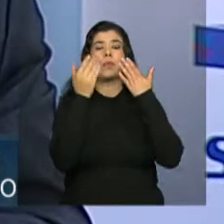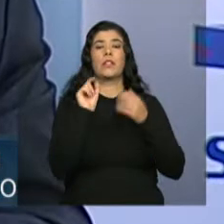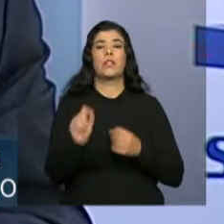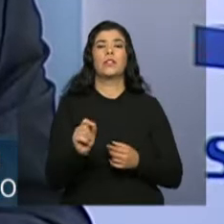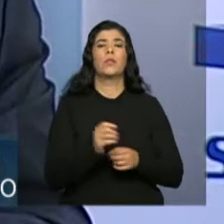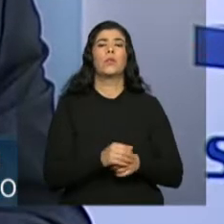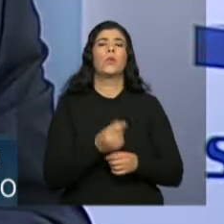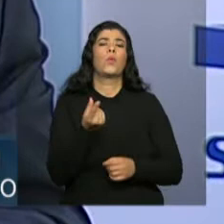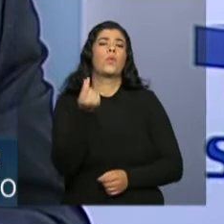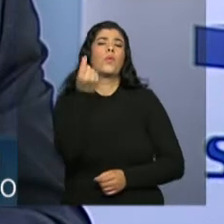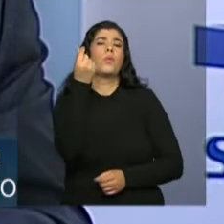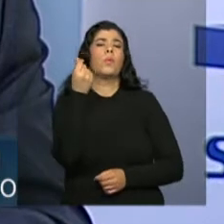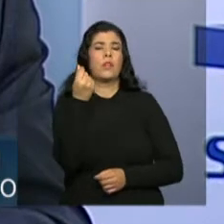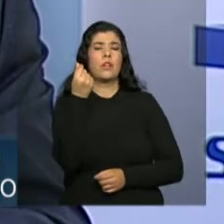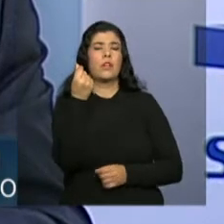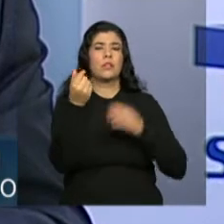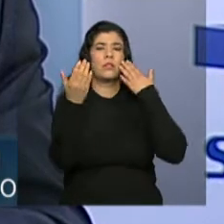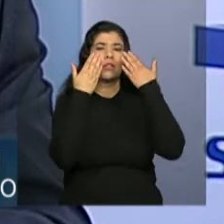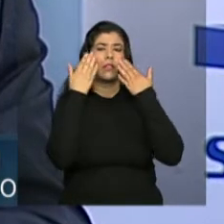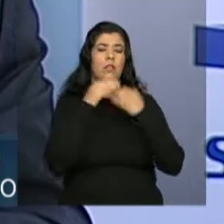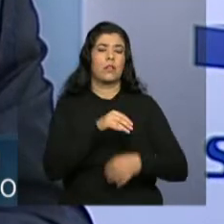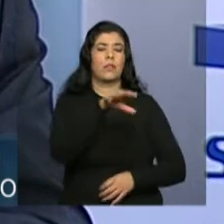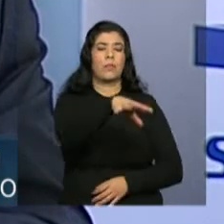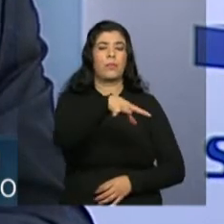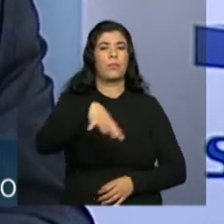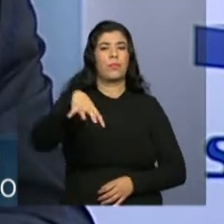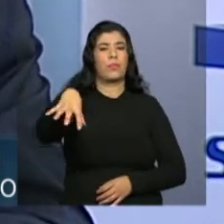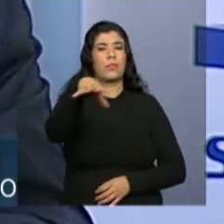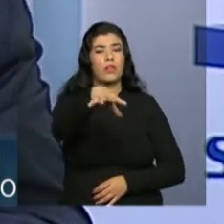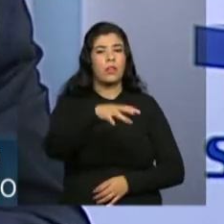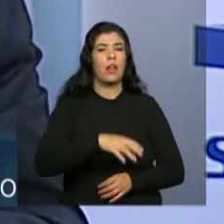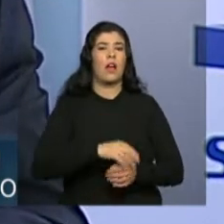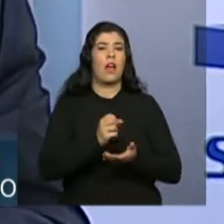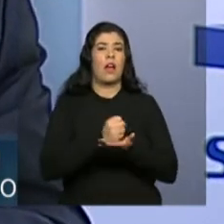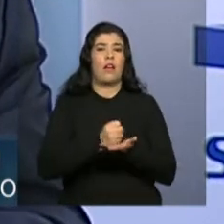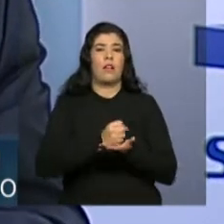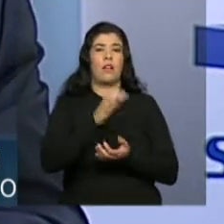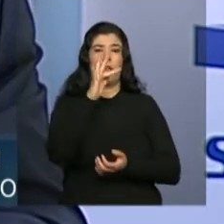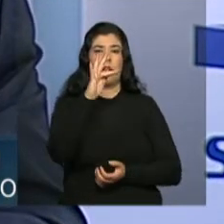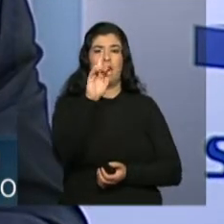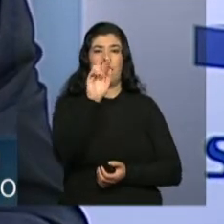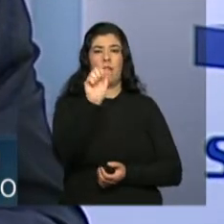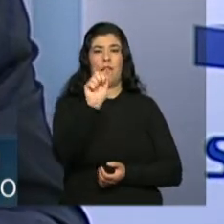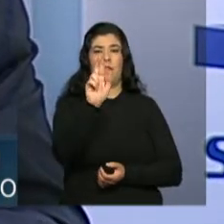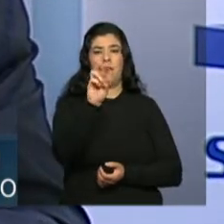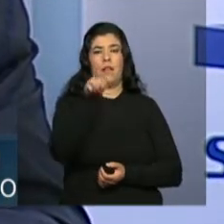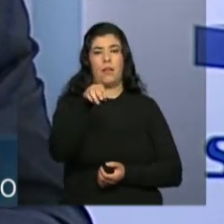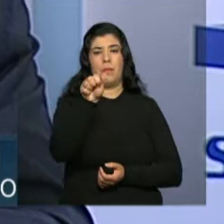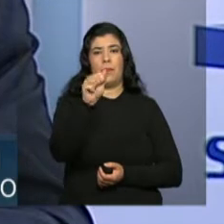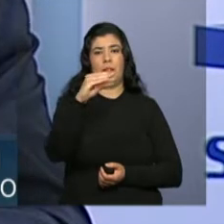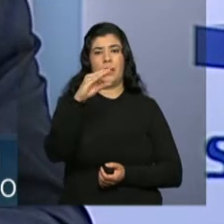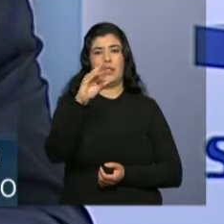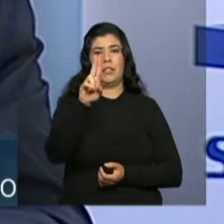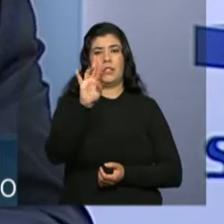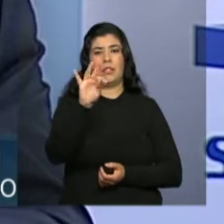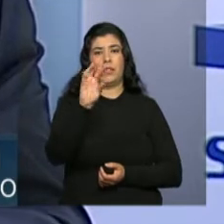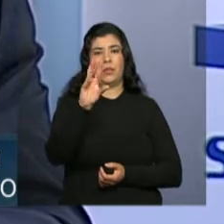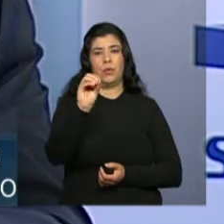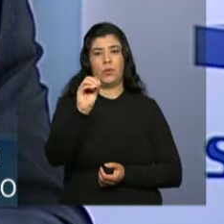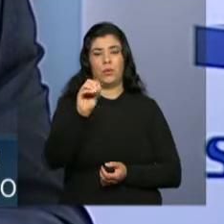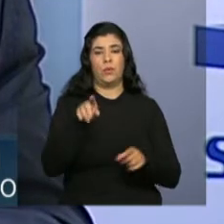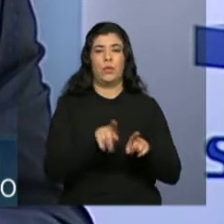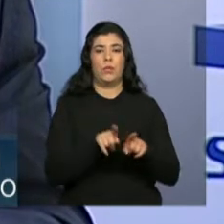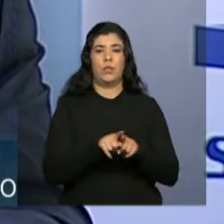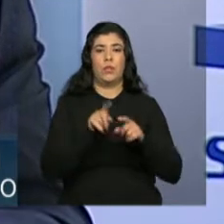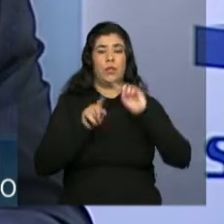preços relativos ao setor farmacêutico o que é que isso quer dizer a gente vai apresentar aí na frente mas